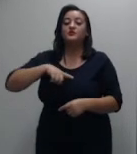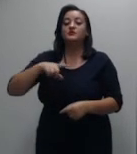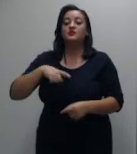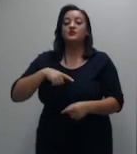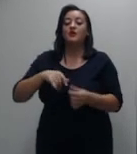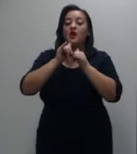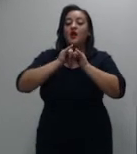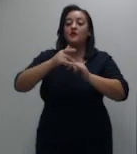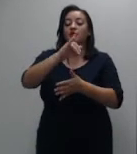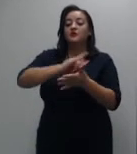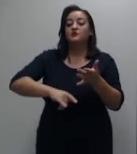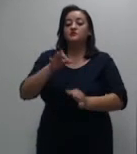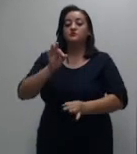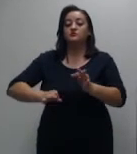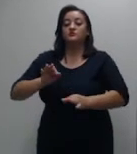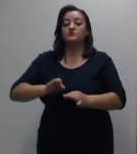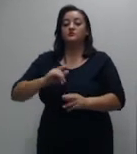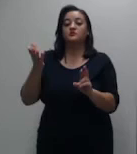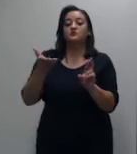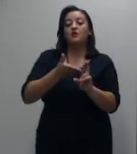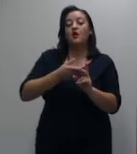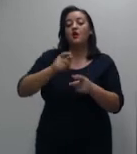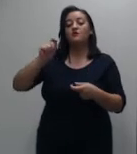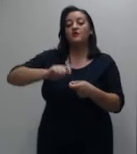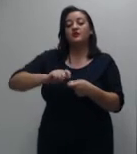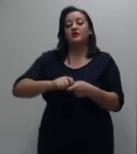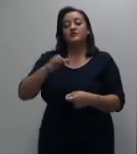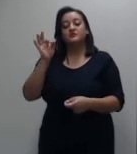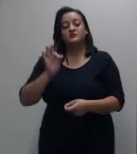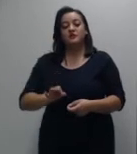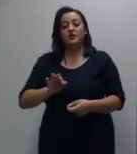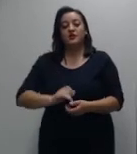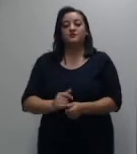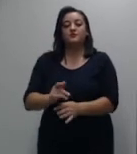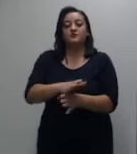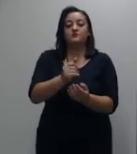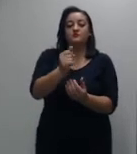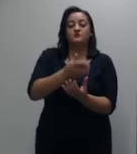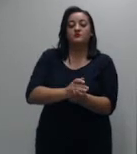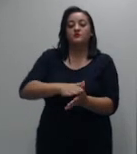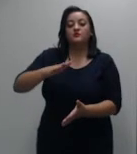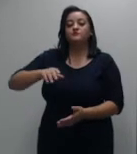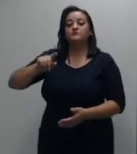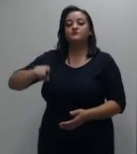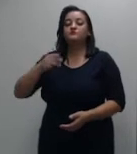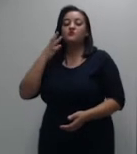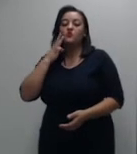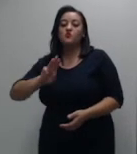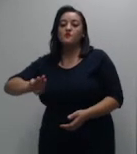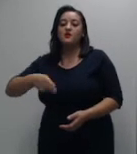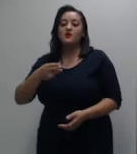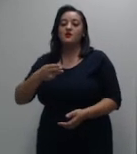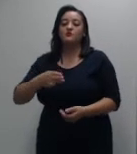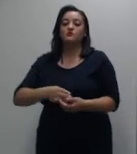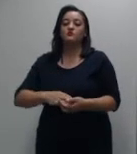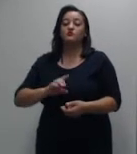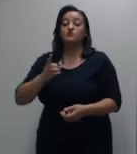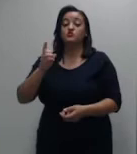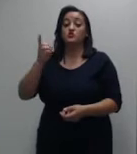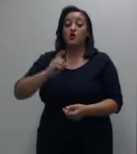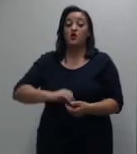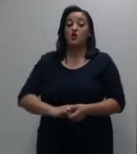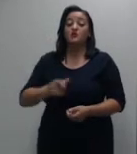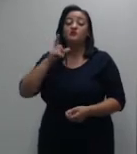judicial de que o réu não faria jus a retenção do montante de um milhão de dólar estadunidense que ele havia sido